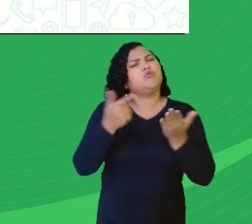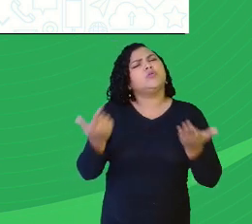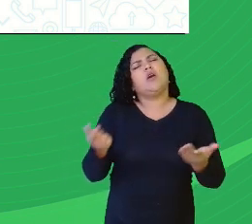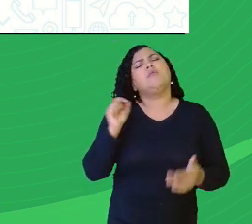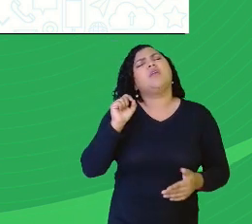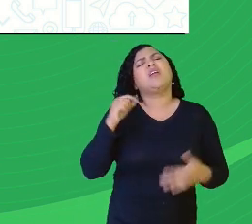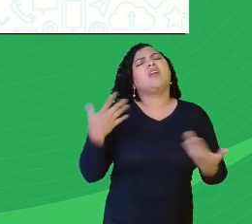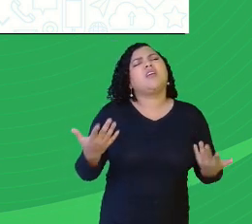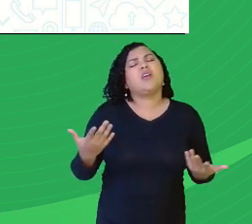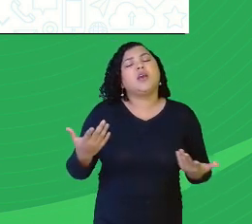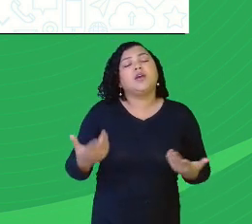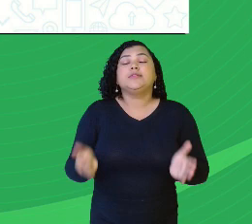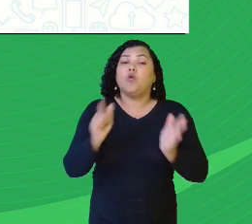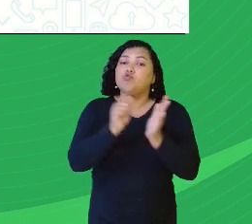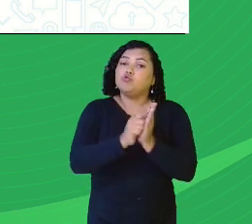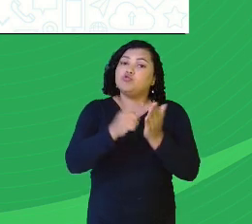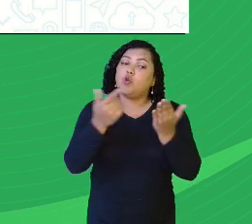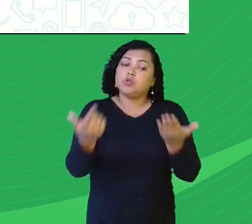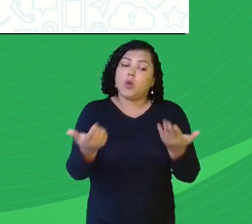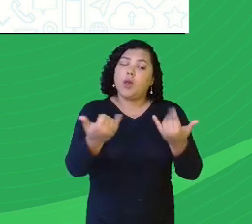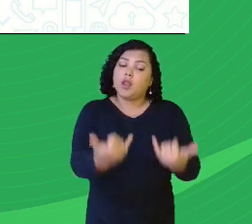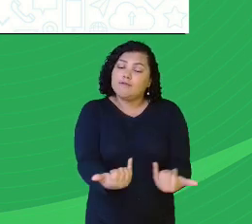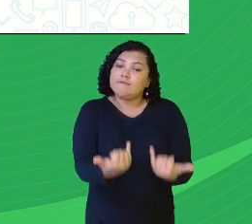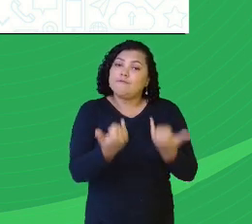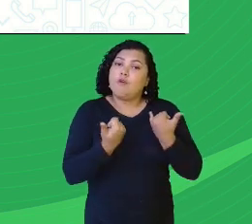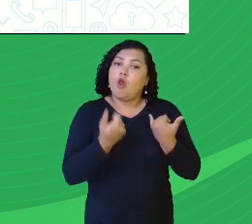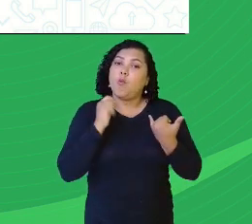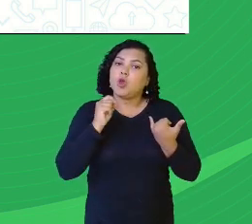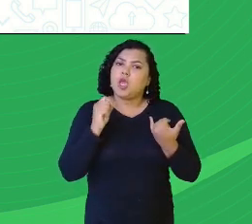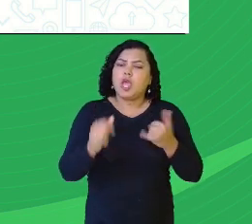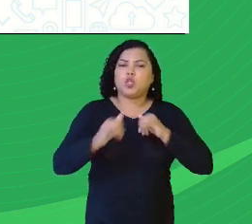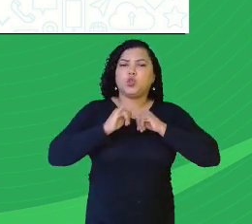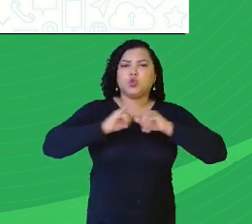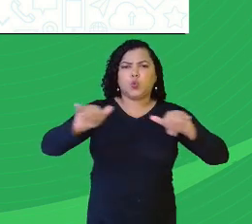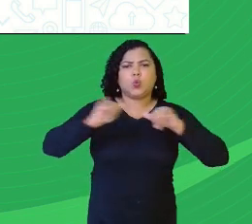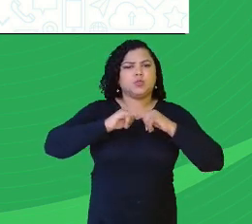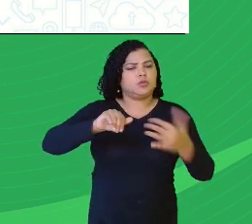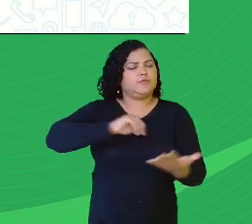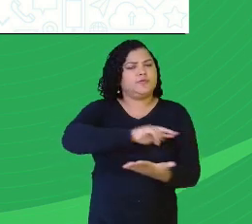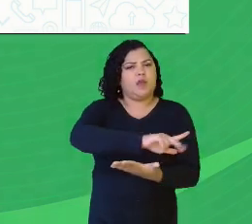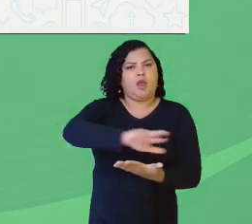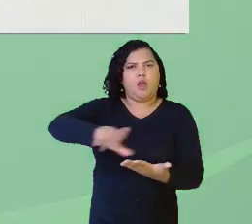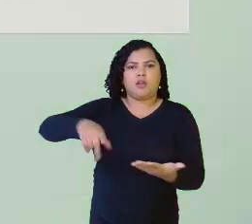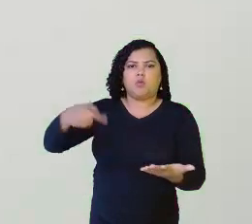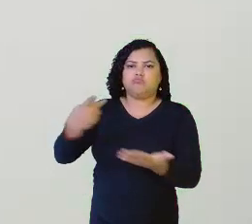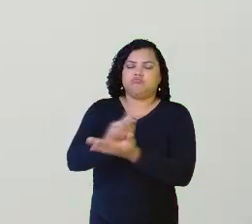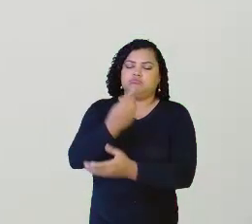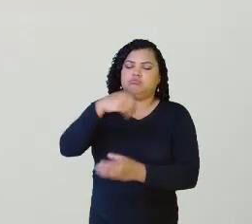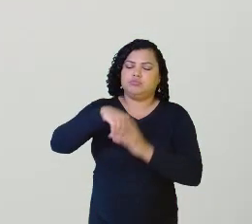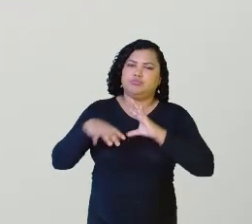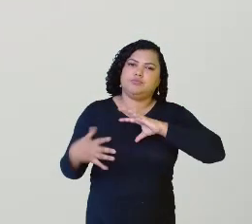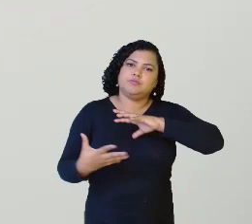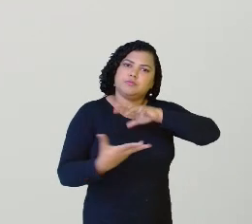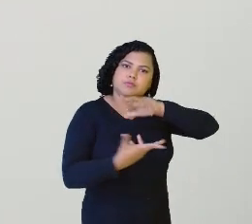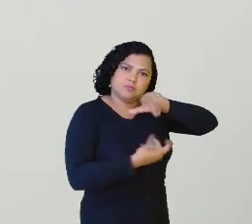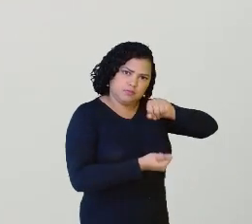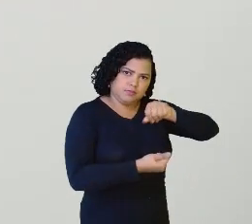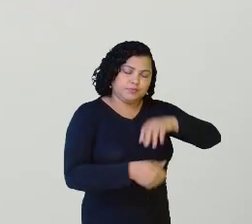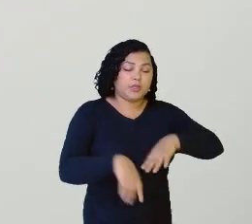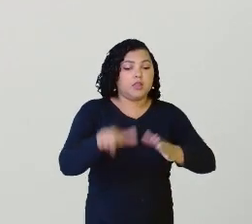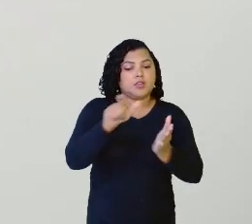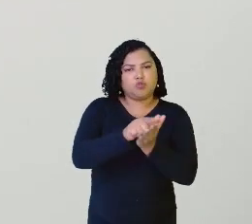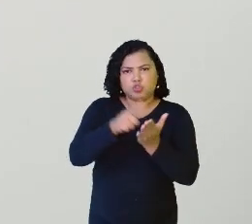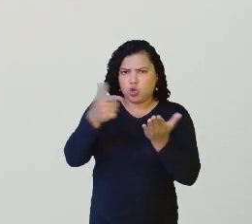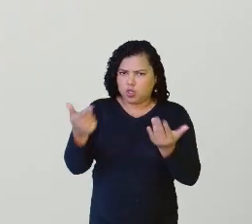jornal? O jornal ele serve para transmitir as notícias que ocorrem no mundo. Então, o jornal fala